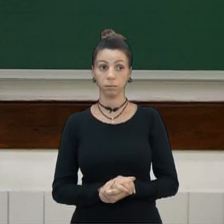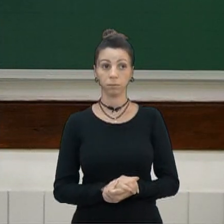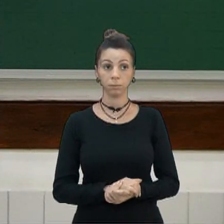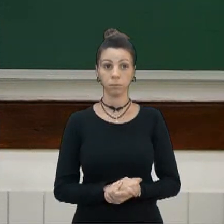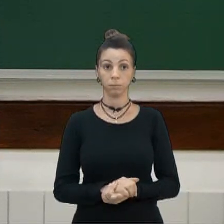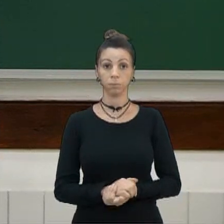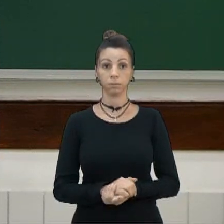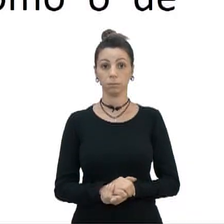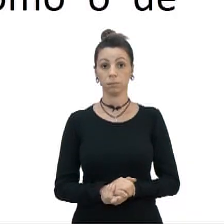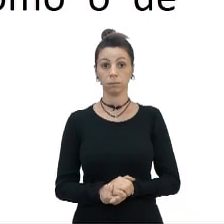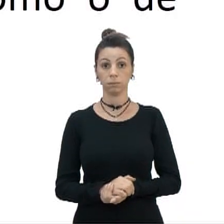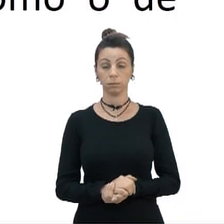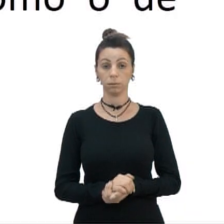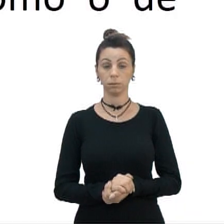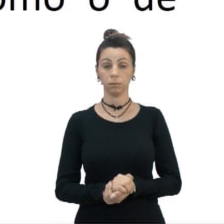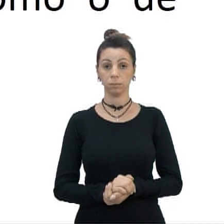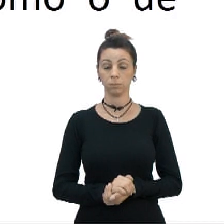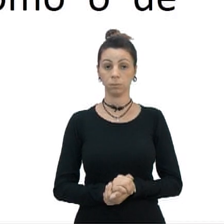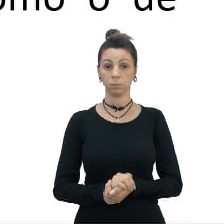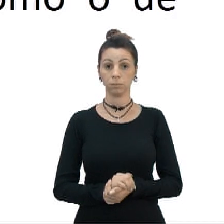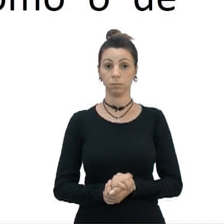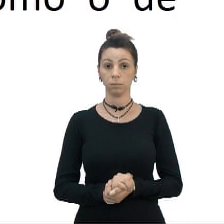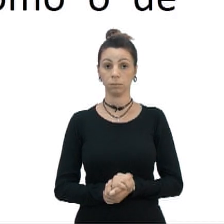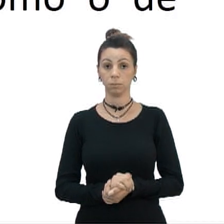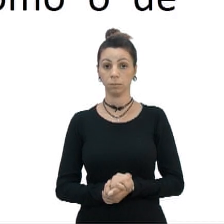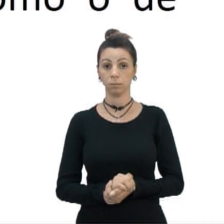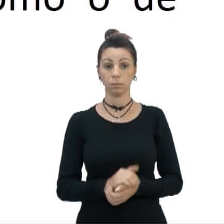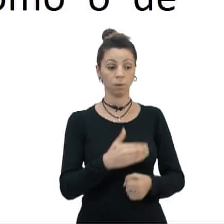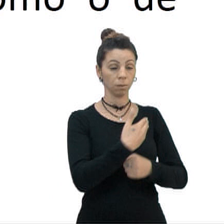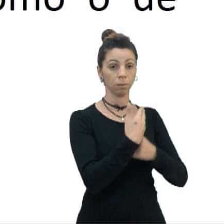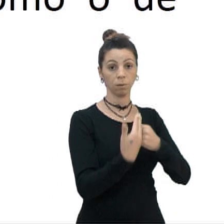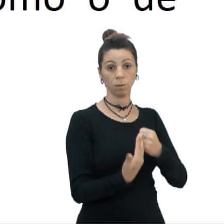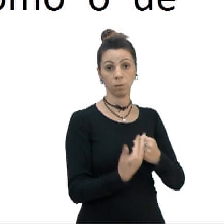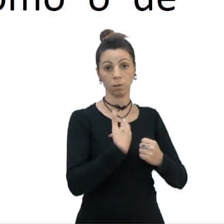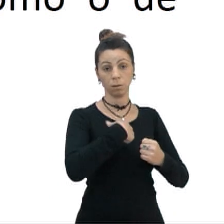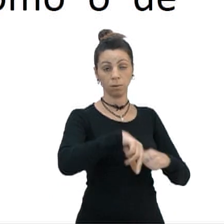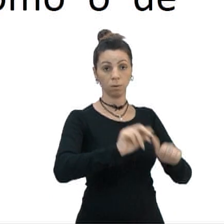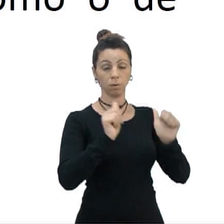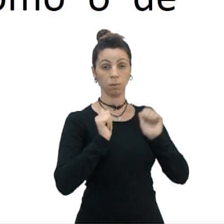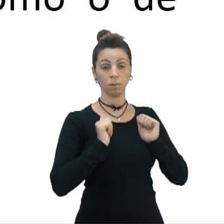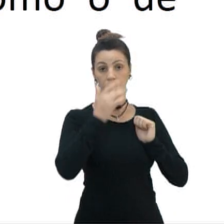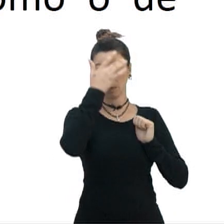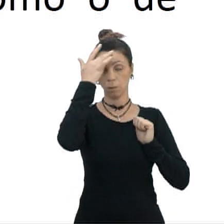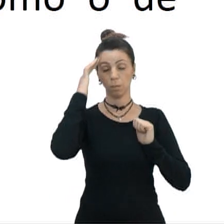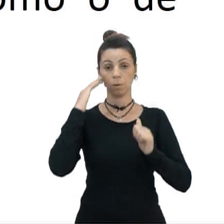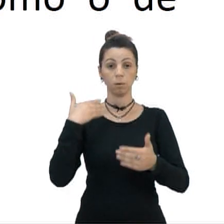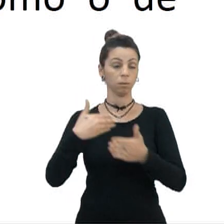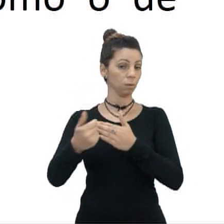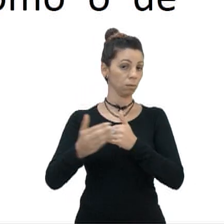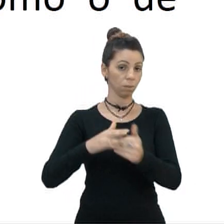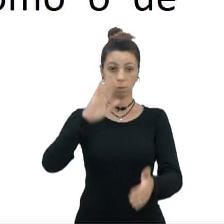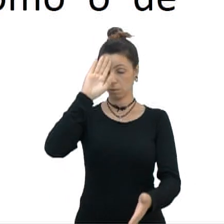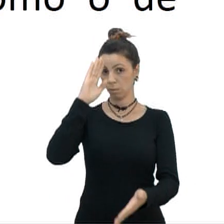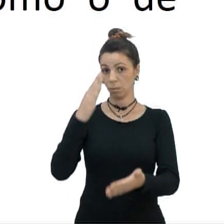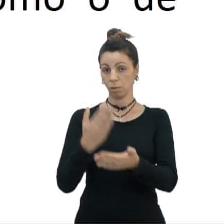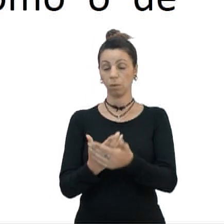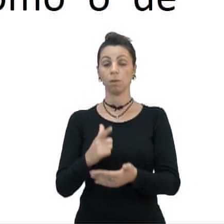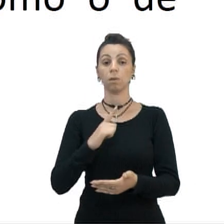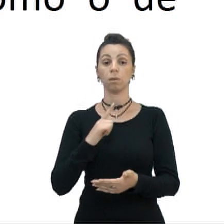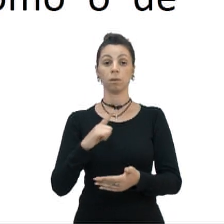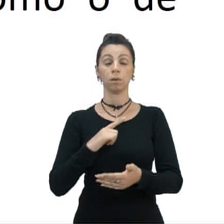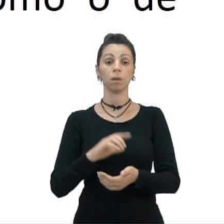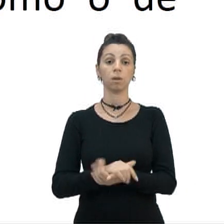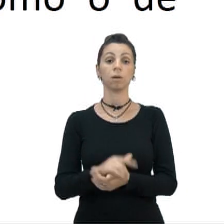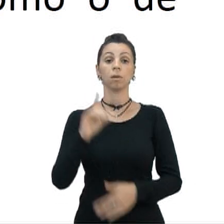Tá? Num Estado laico, pessoas de qualquer crença têm o direito de disputar os cargos